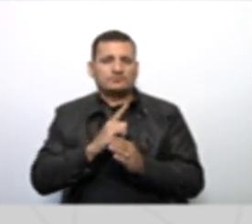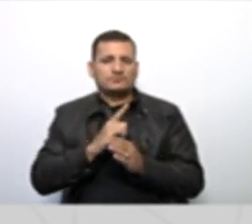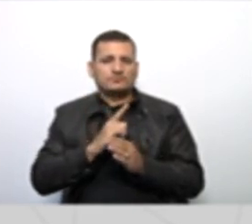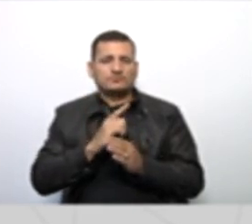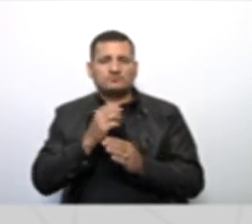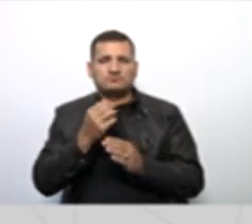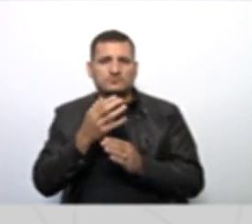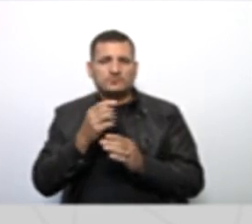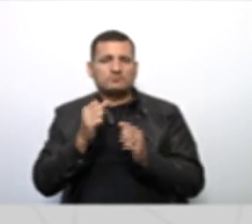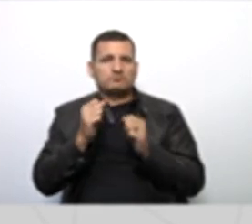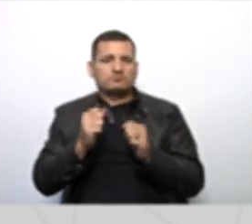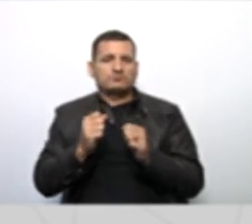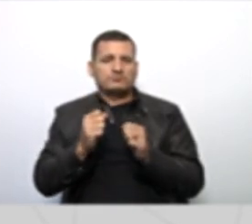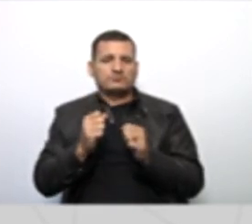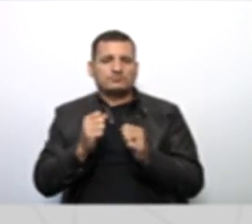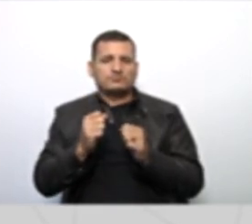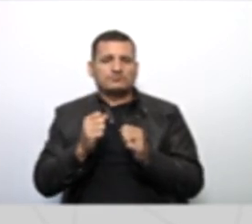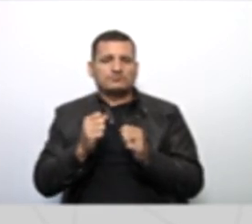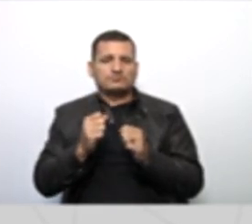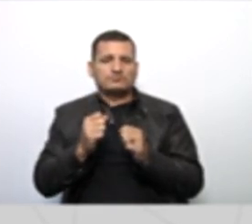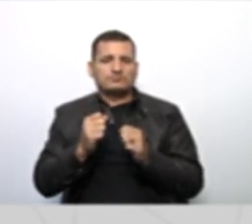pode